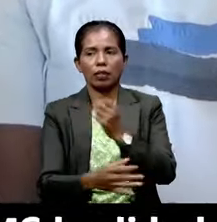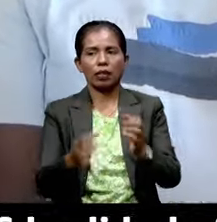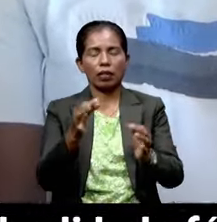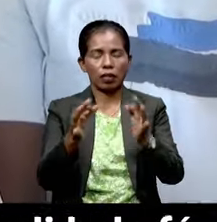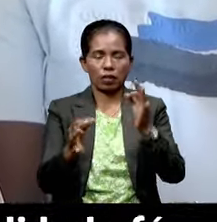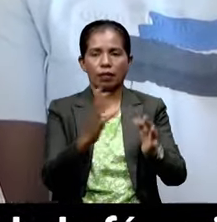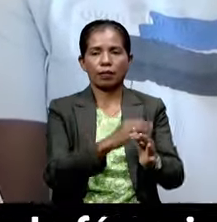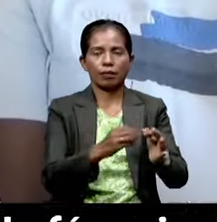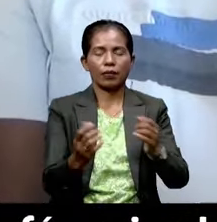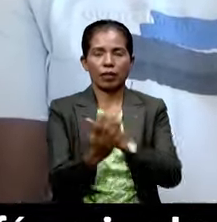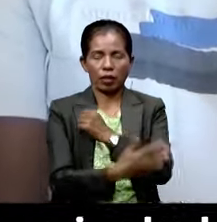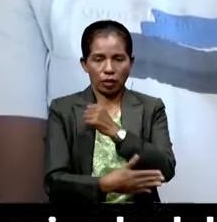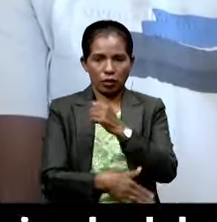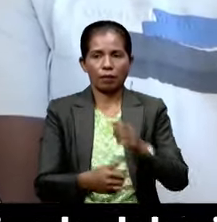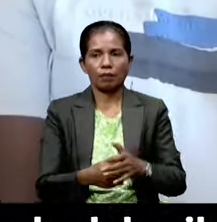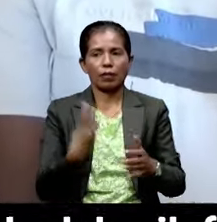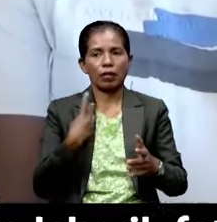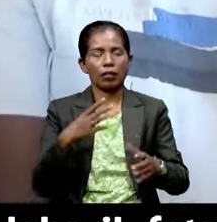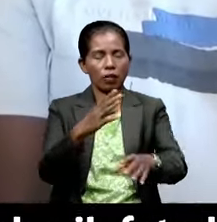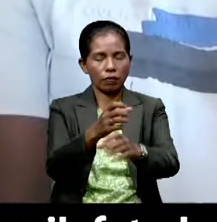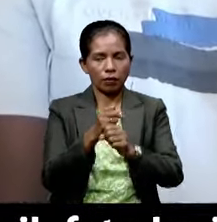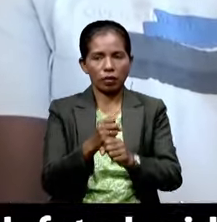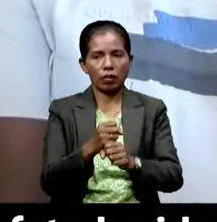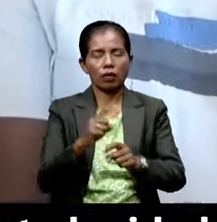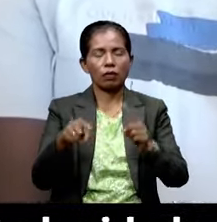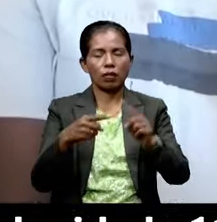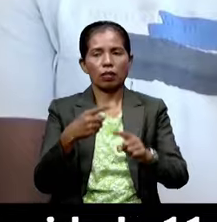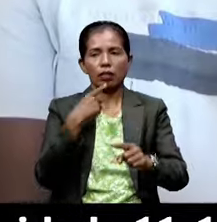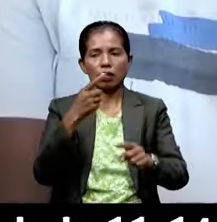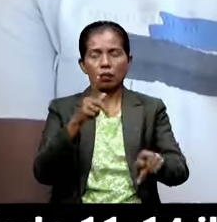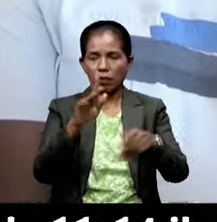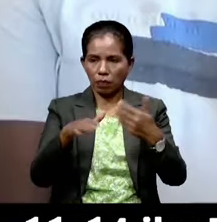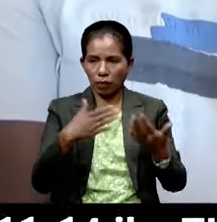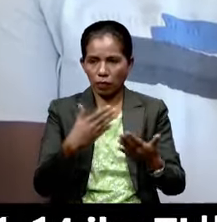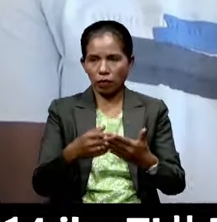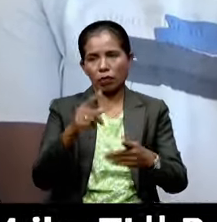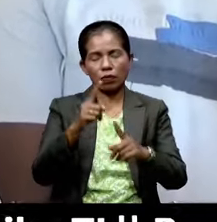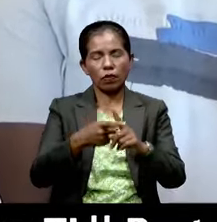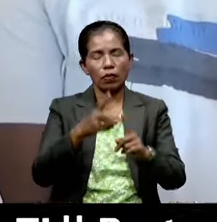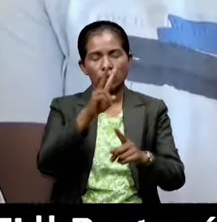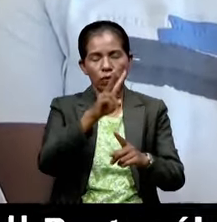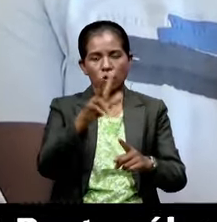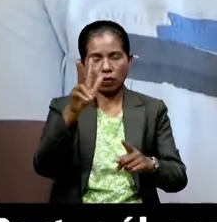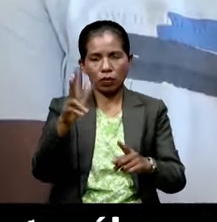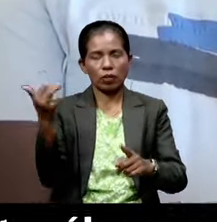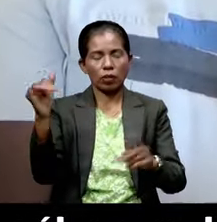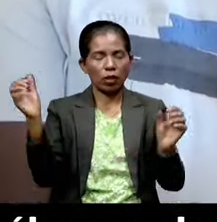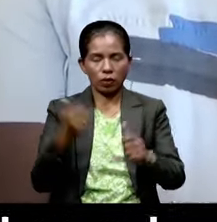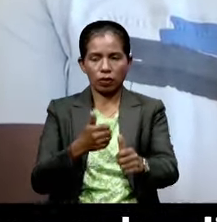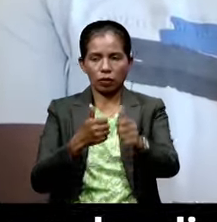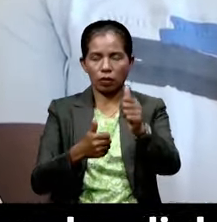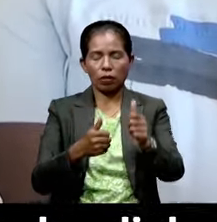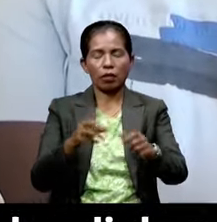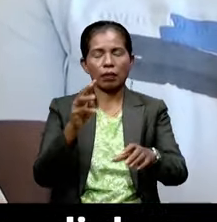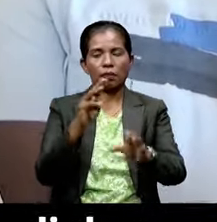nya nasau ita prende wahira benoros hau ta pela ba benoros fulan rua tolu ne se wahira sira maksi la kumpri ista